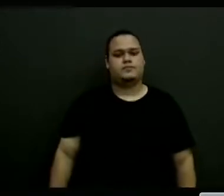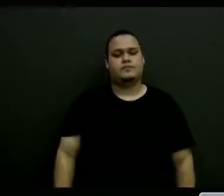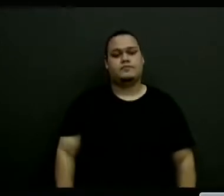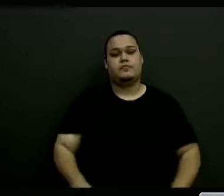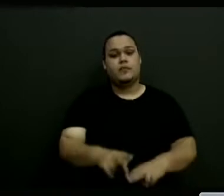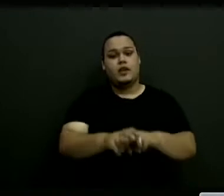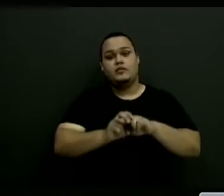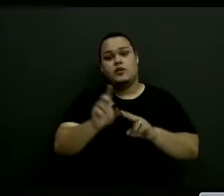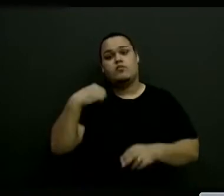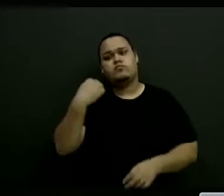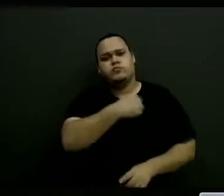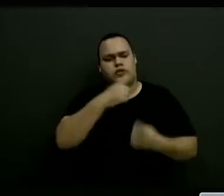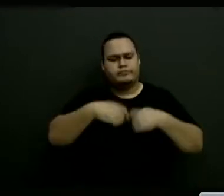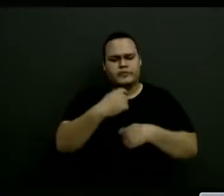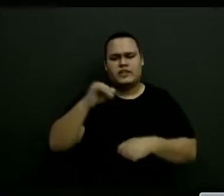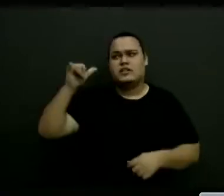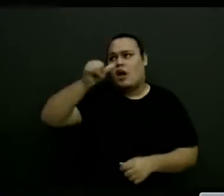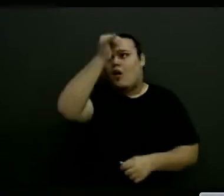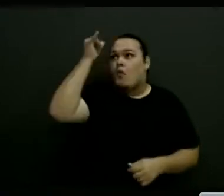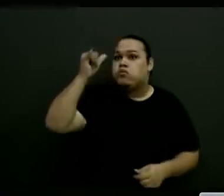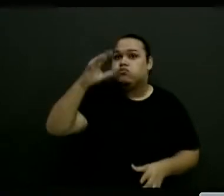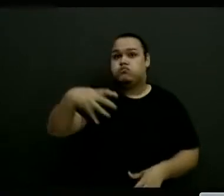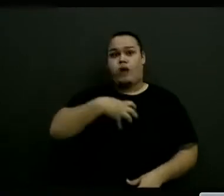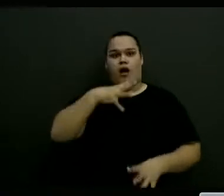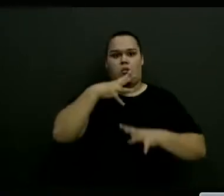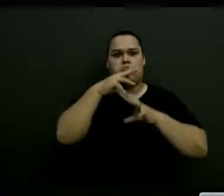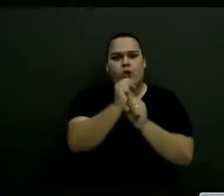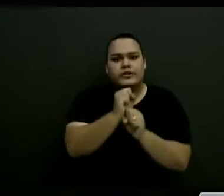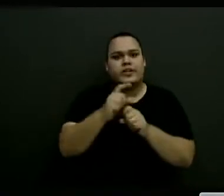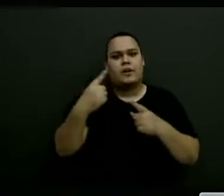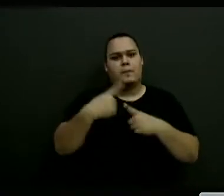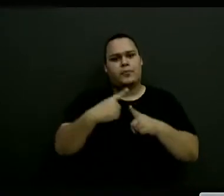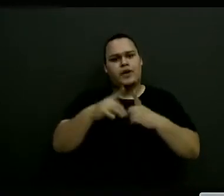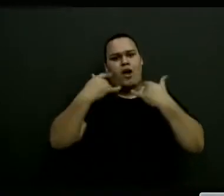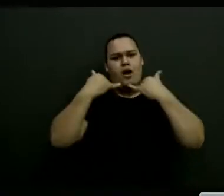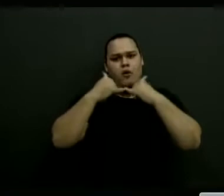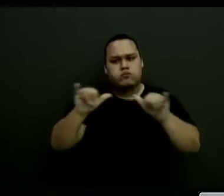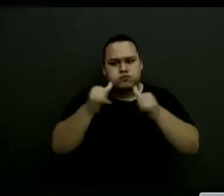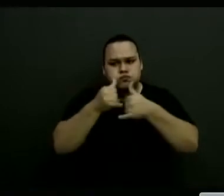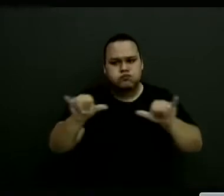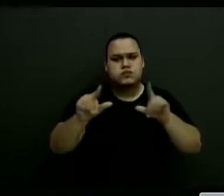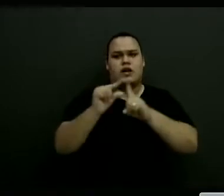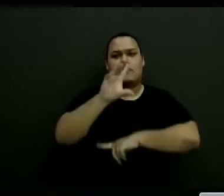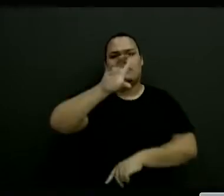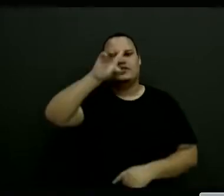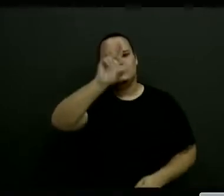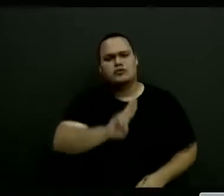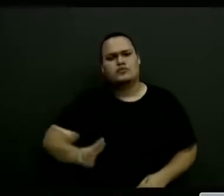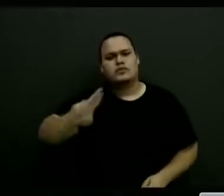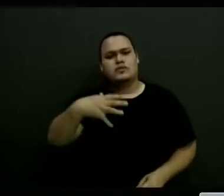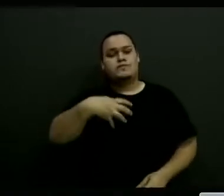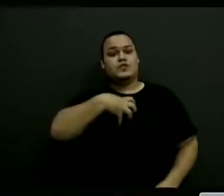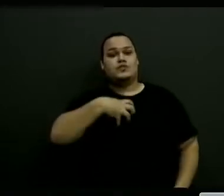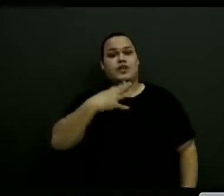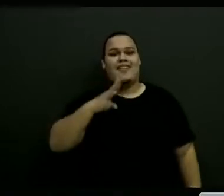fazer uma obra engenhosa, genial. Eles fizeram de forma criativa o tabernáculo. E